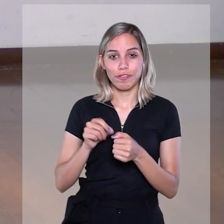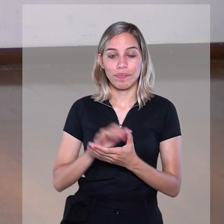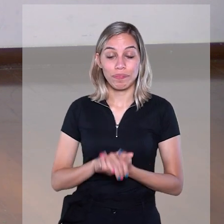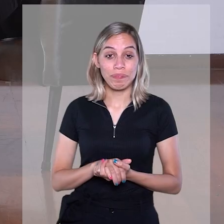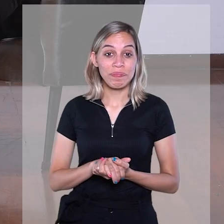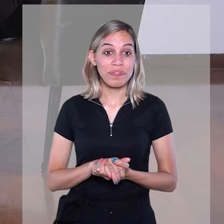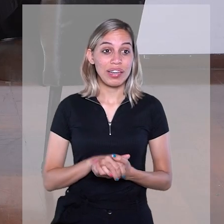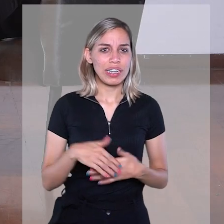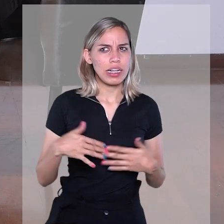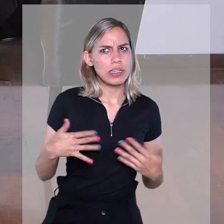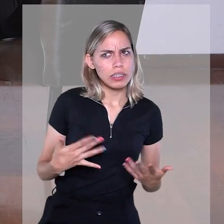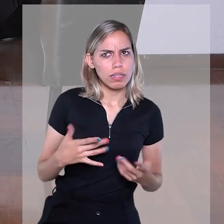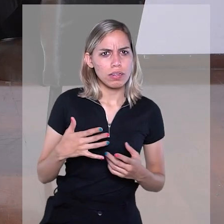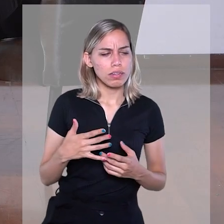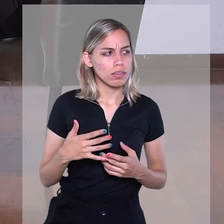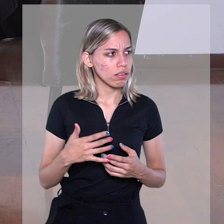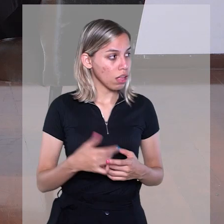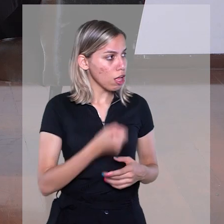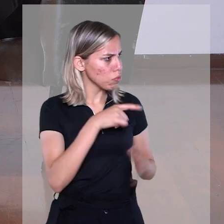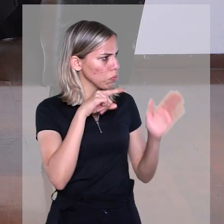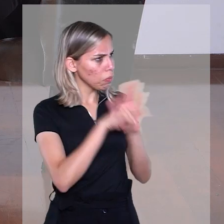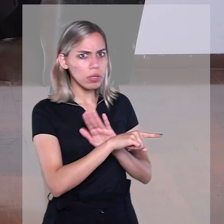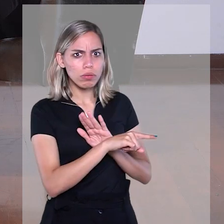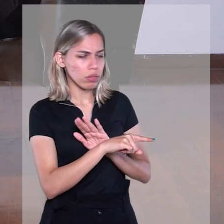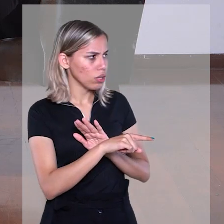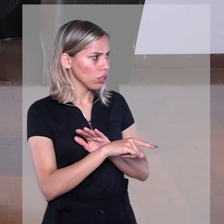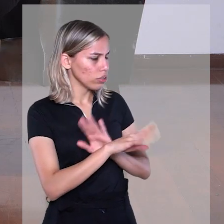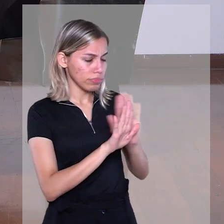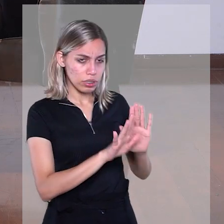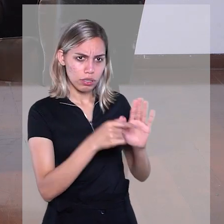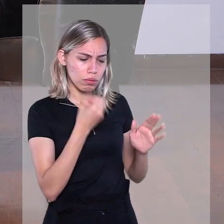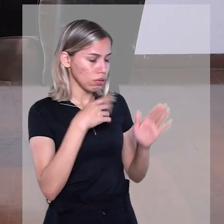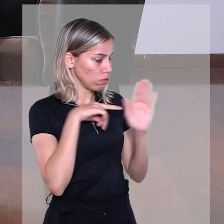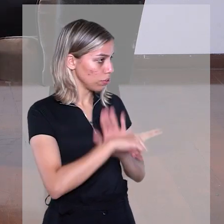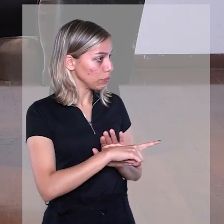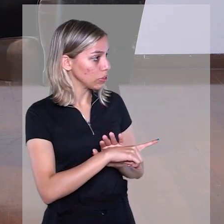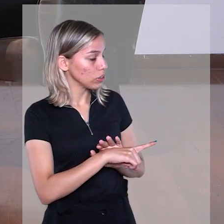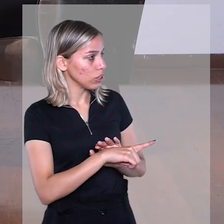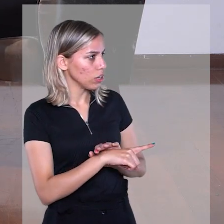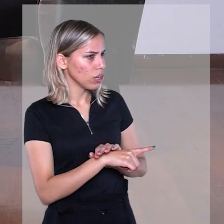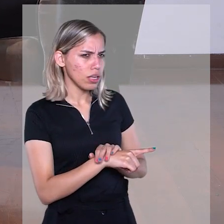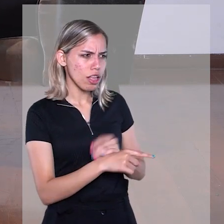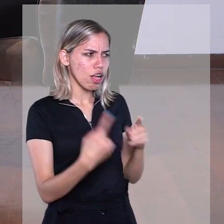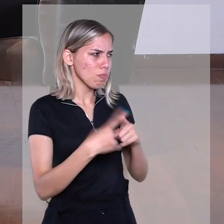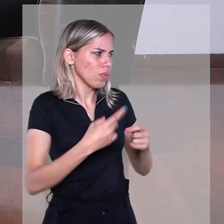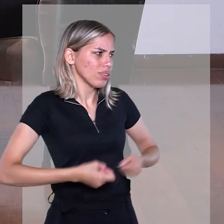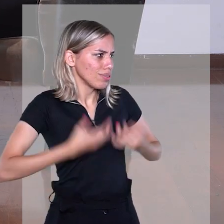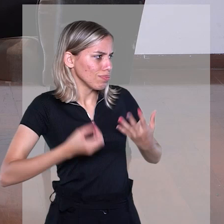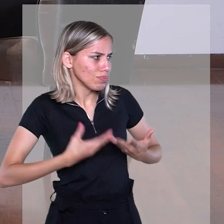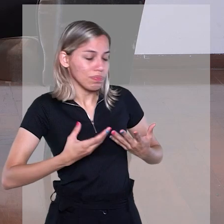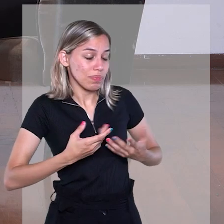Então, o que me interessa mesmo... Essa é uma boa pergunta. Ela é aleatória, mas conduz ao que eu estou querendo. Por que a